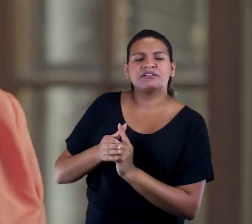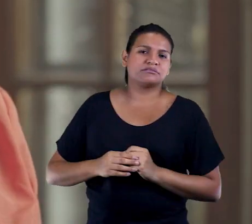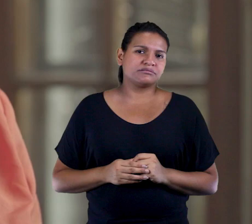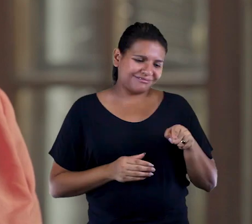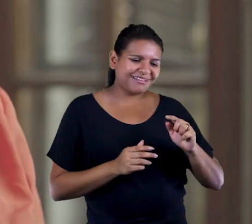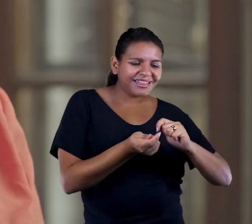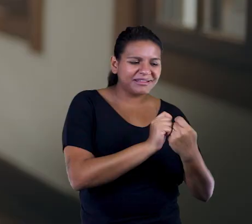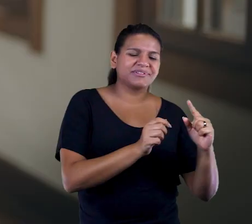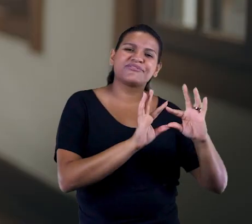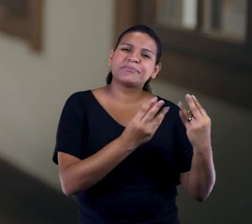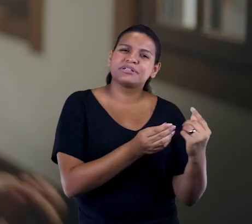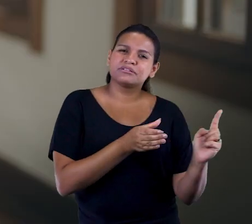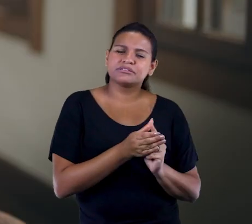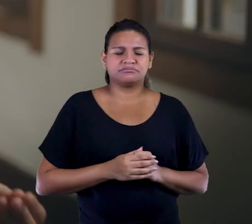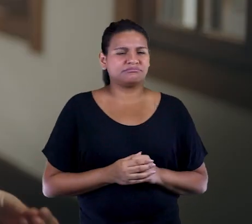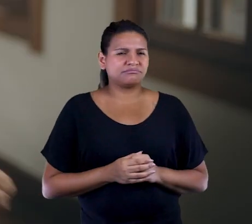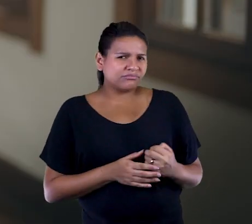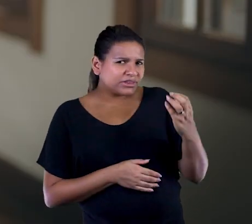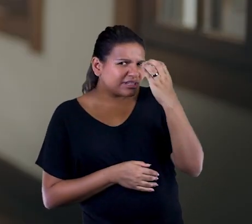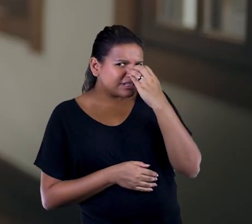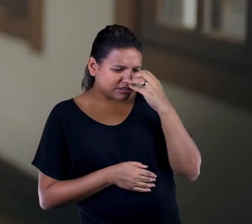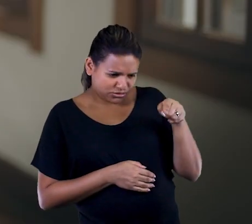Isso não é família multiespécie. Cachorro não precisa de